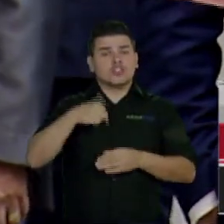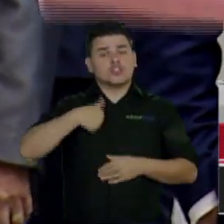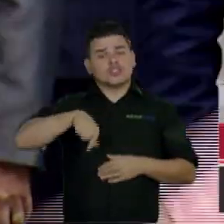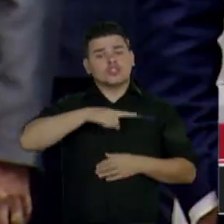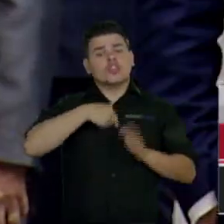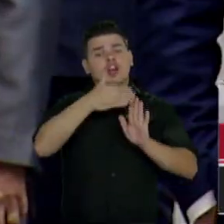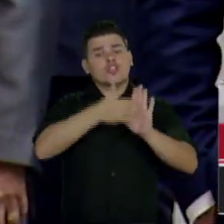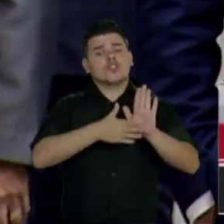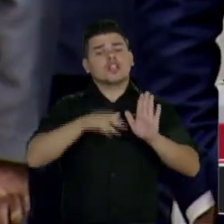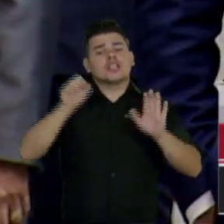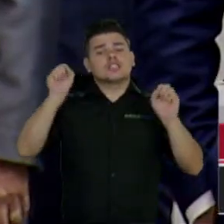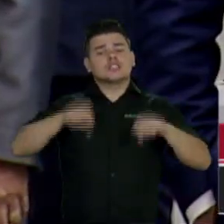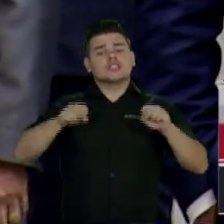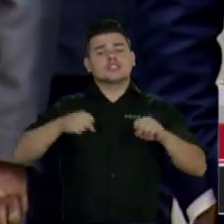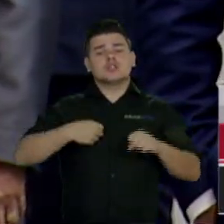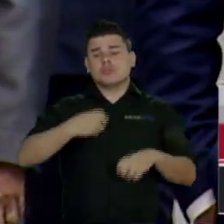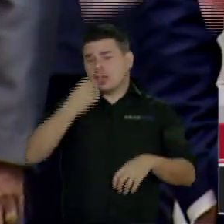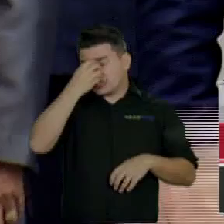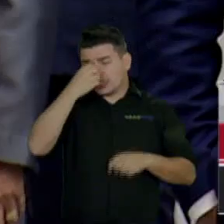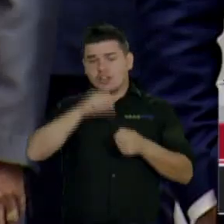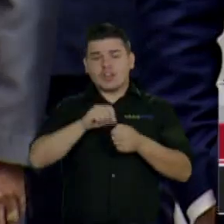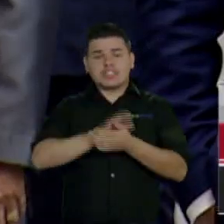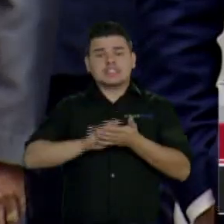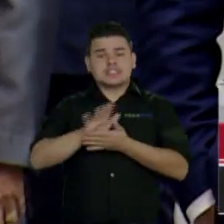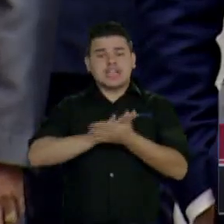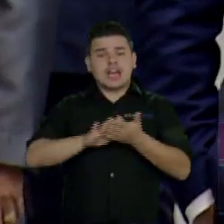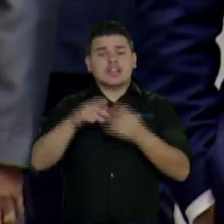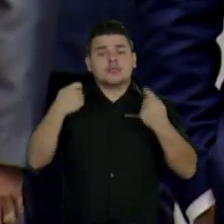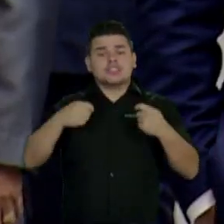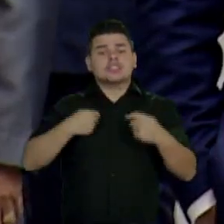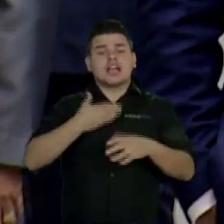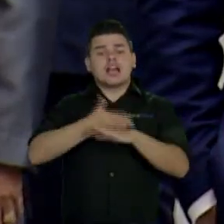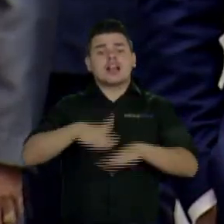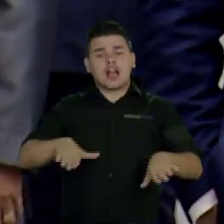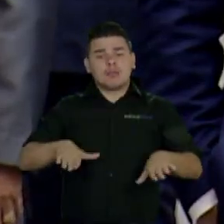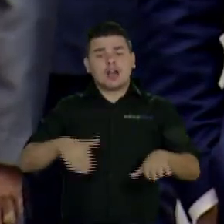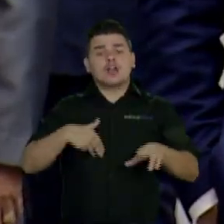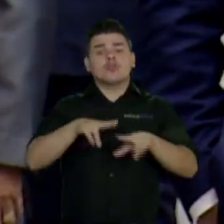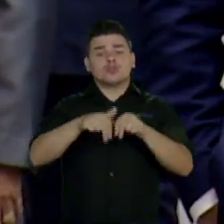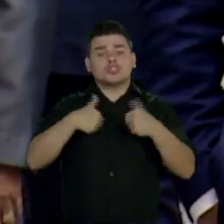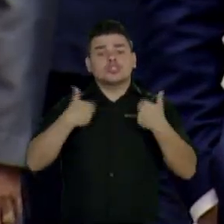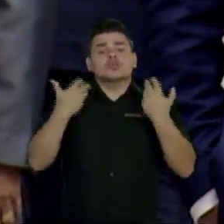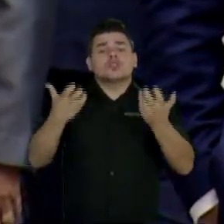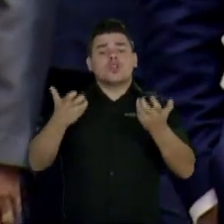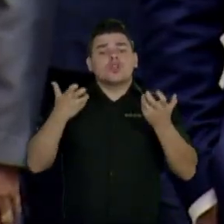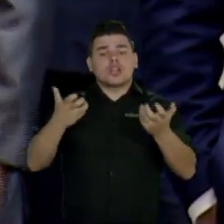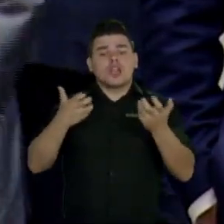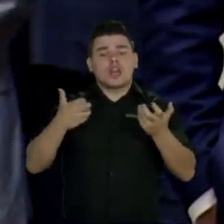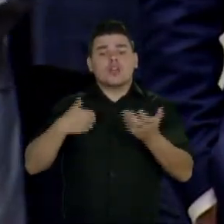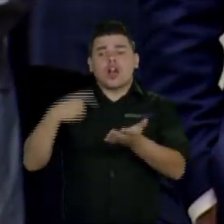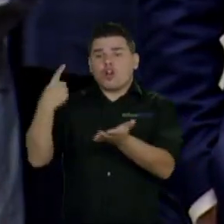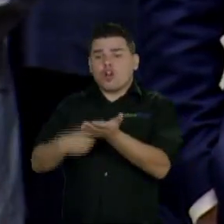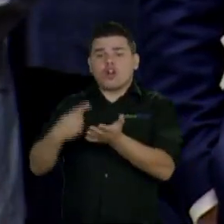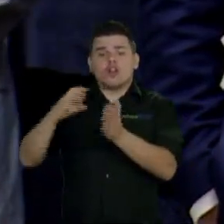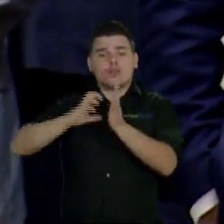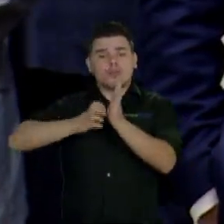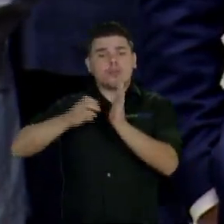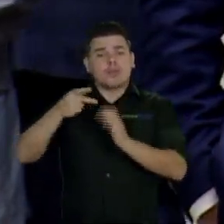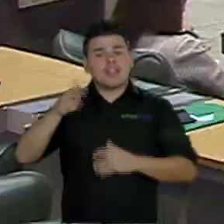de não se fazer nada aqui dentro é que tem que acabar então ninguém se vender o que não há como fez o pt não psl